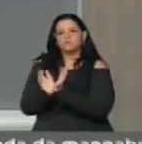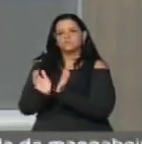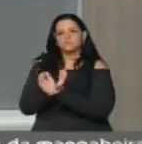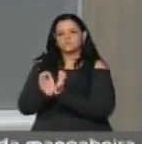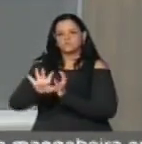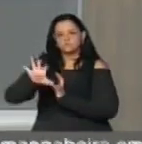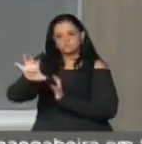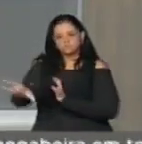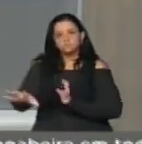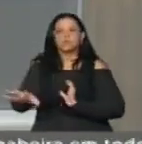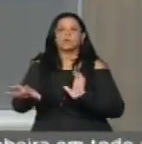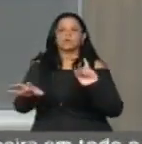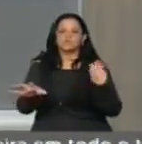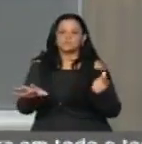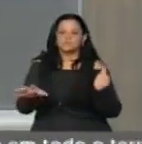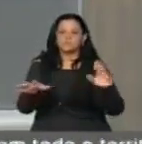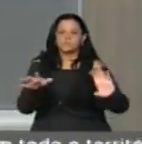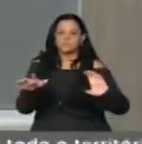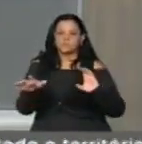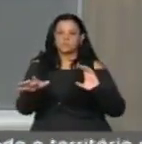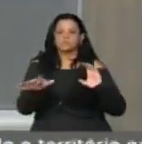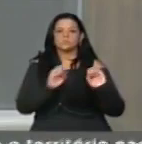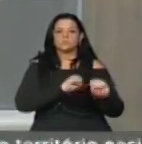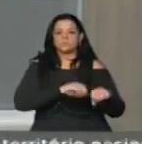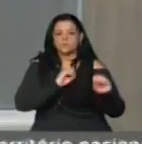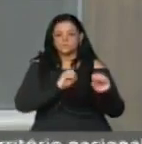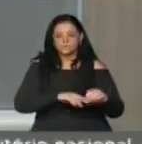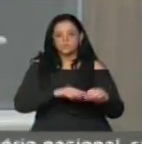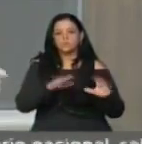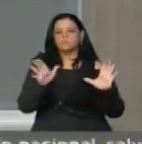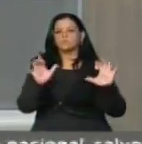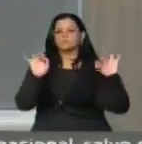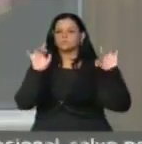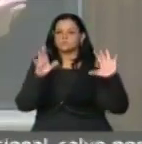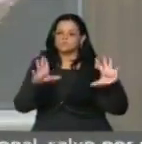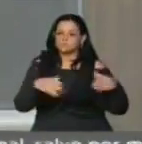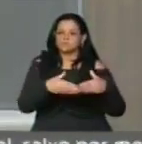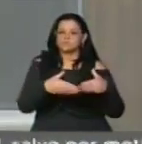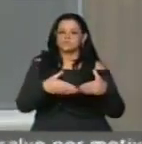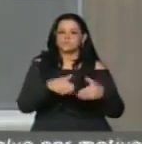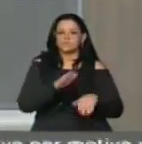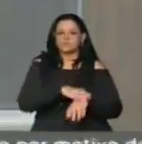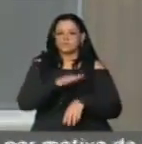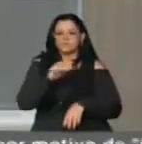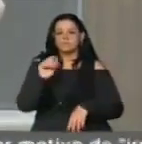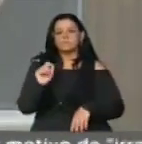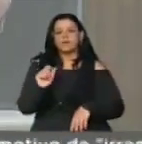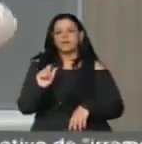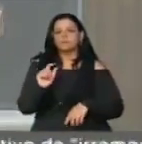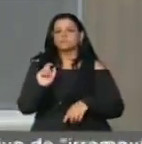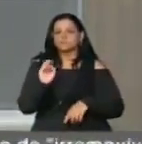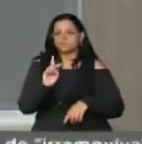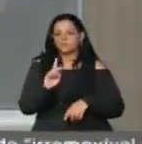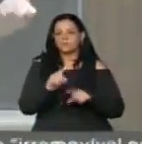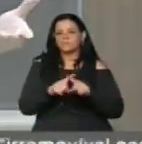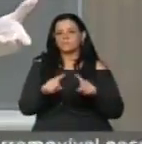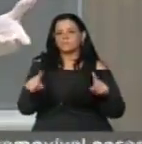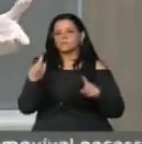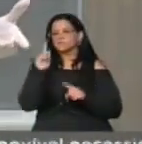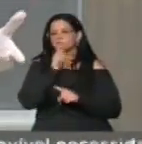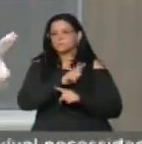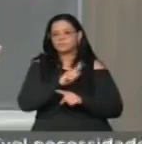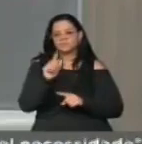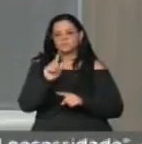pasta de educação. Por uma questão constitucional, a educação tem mais recursos, mas não consegue os estados